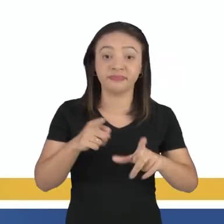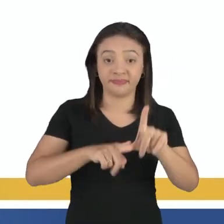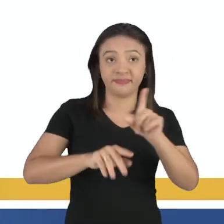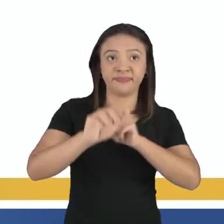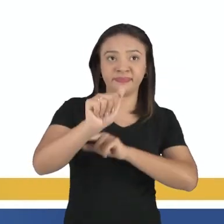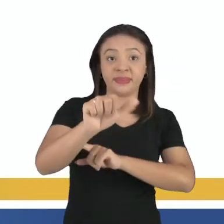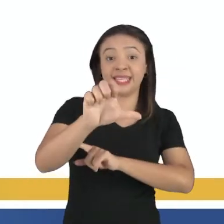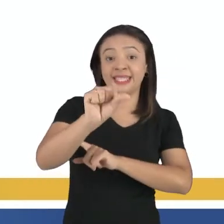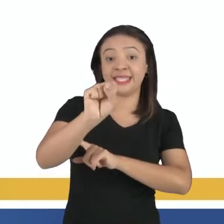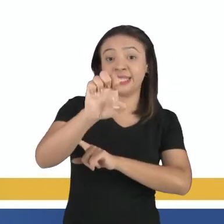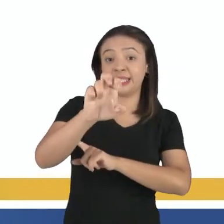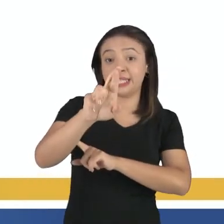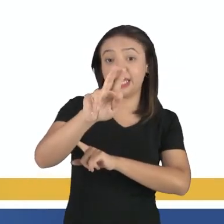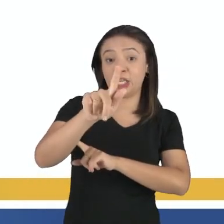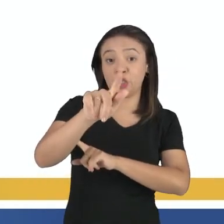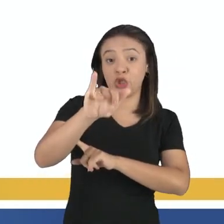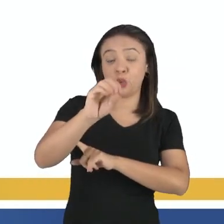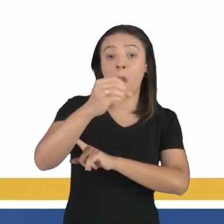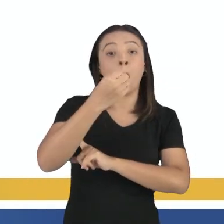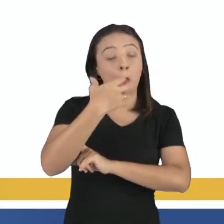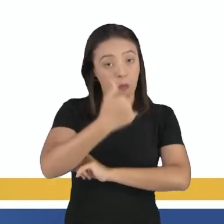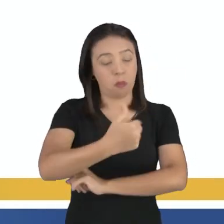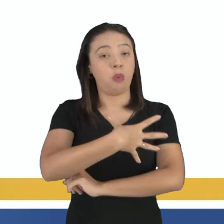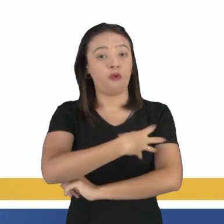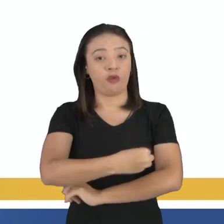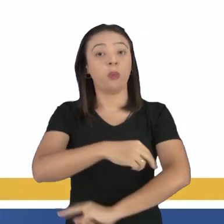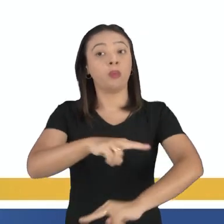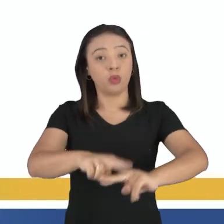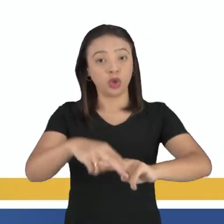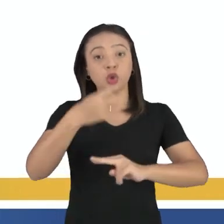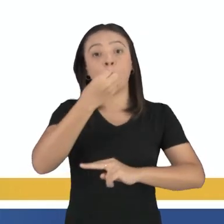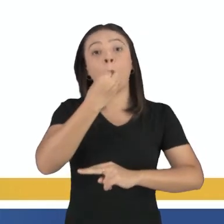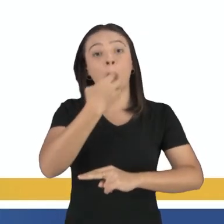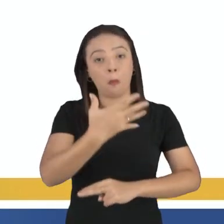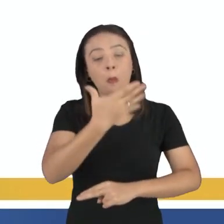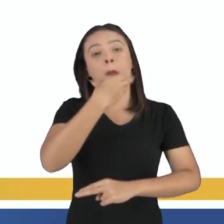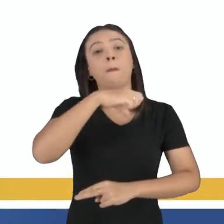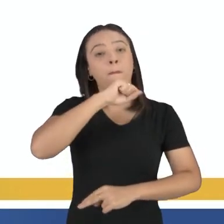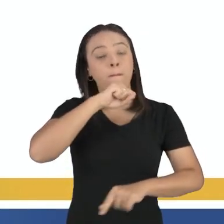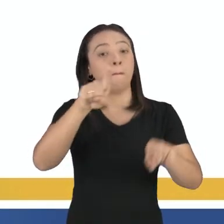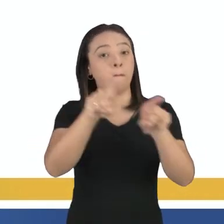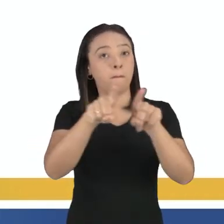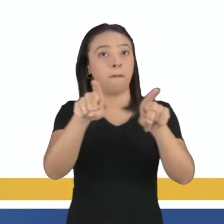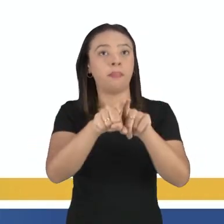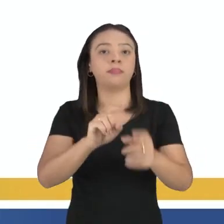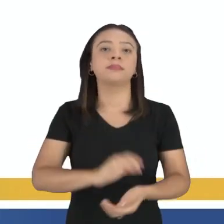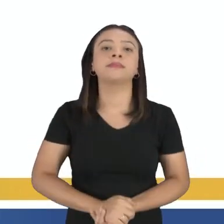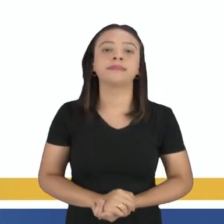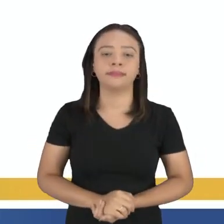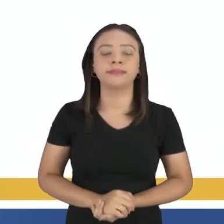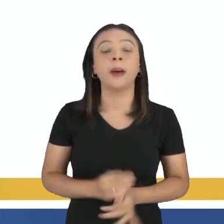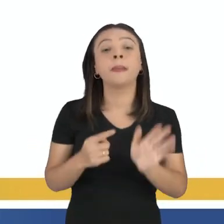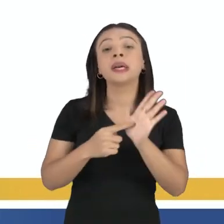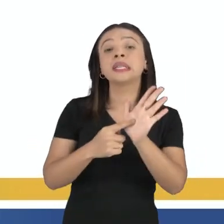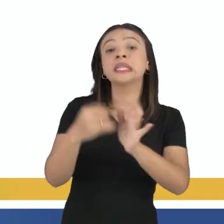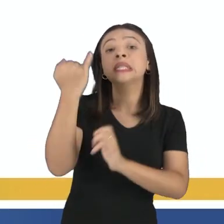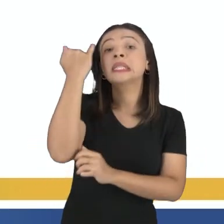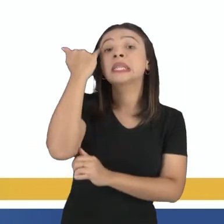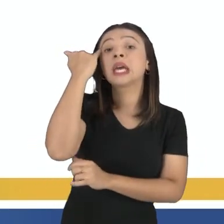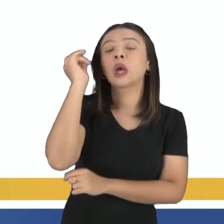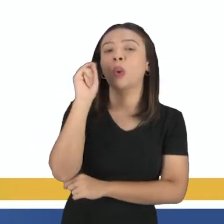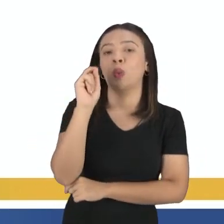Letra A. Sérgio foi um bom filho, logo será um bom pai. Então, ele está dando essa ideia,